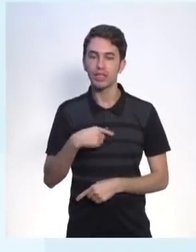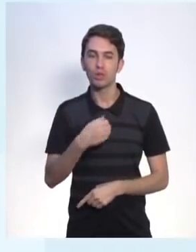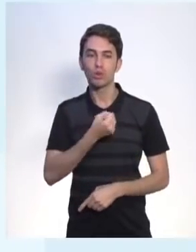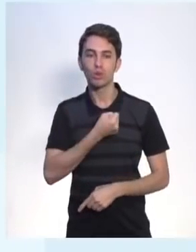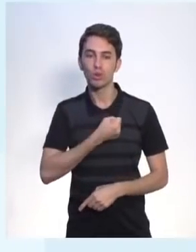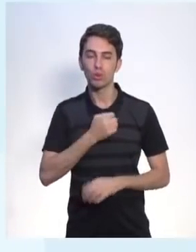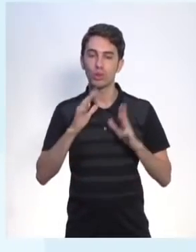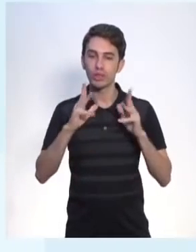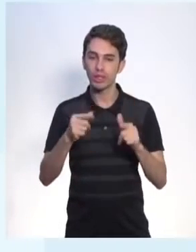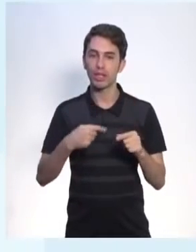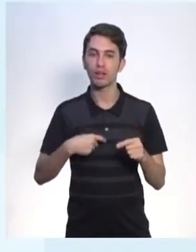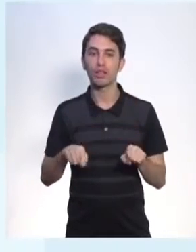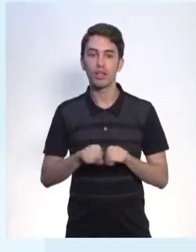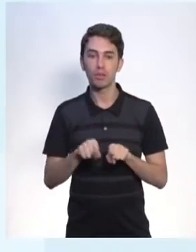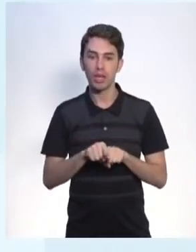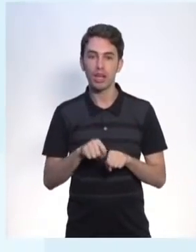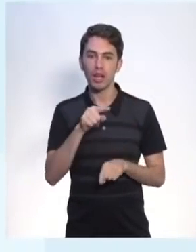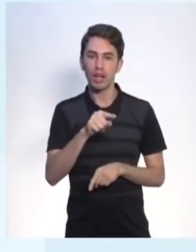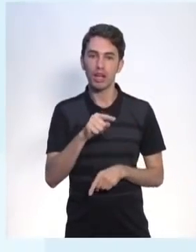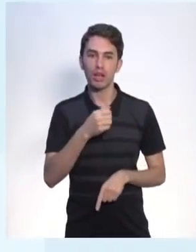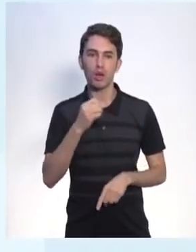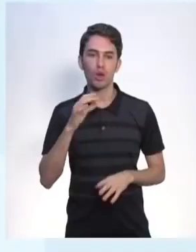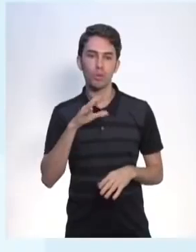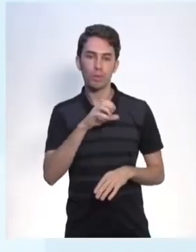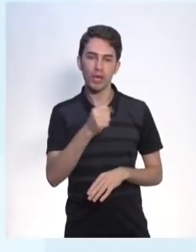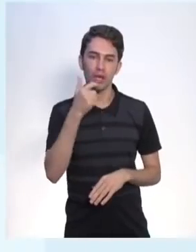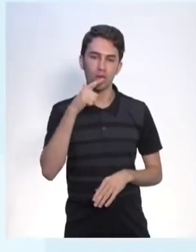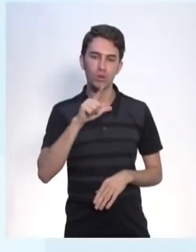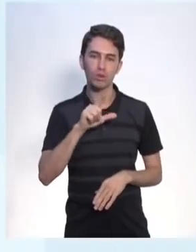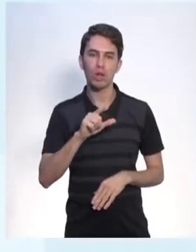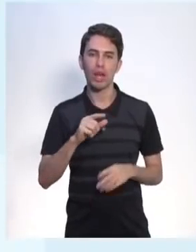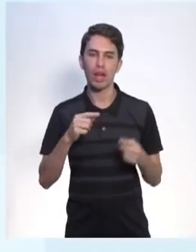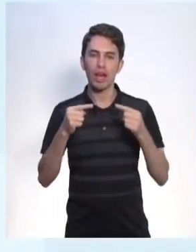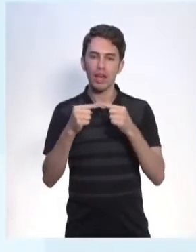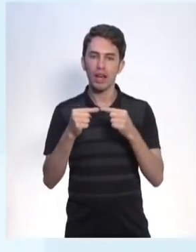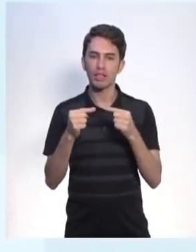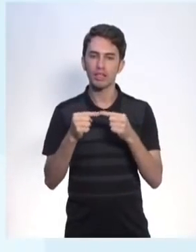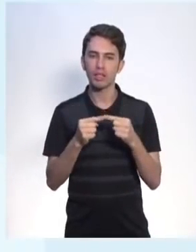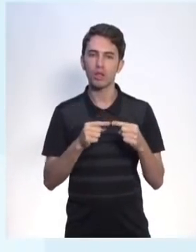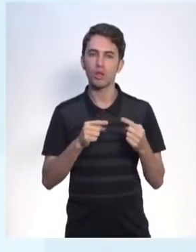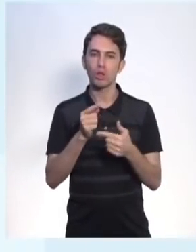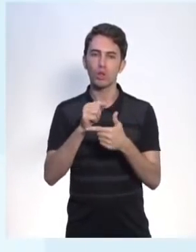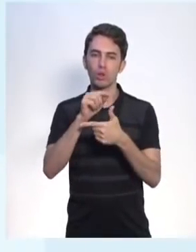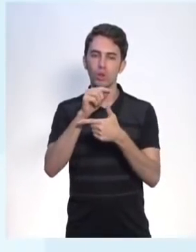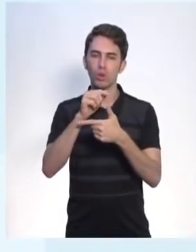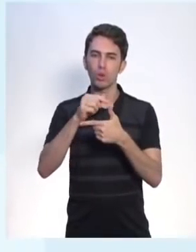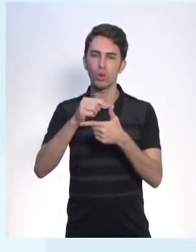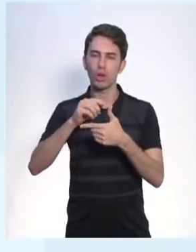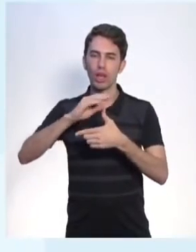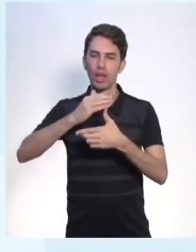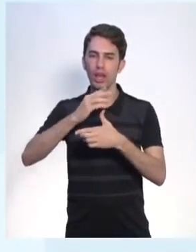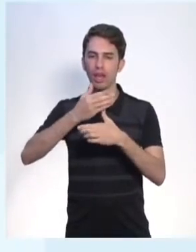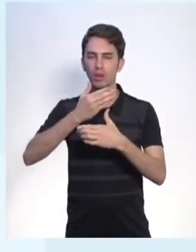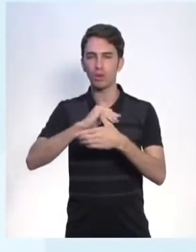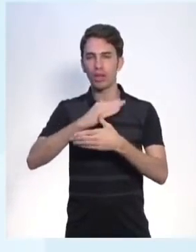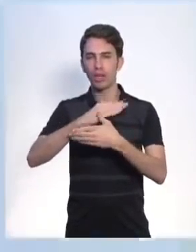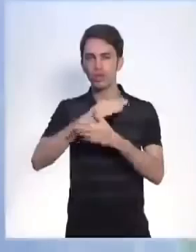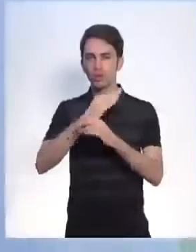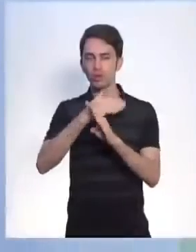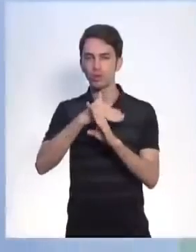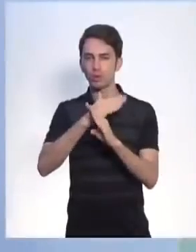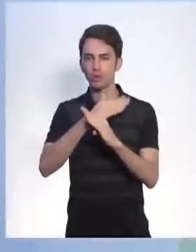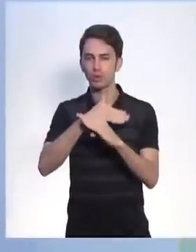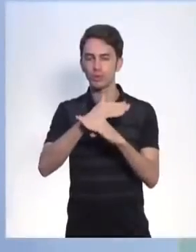da origem. Então, basicamente, essa aula aí nós já demos uma olhada e etc. Então, nós vamos rever, né,